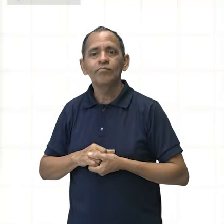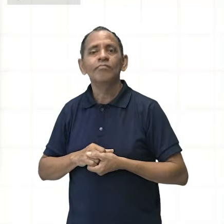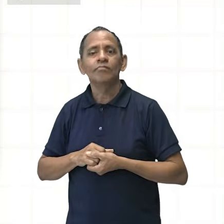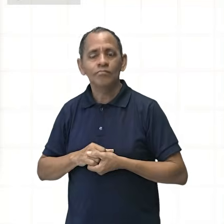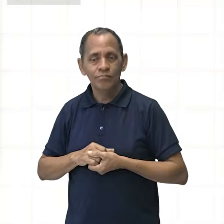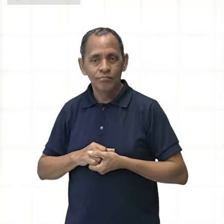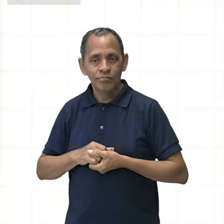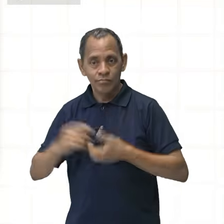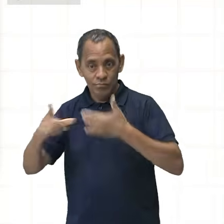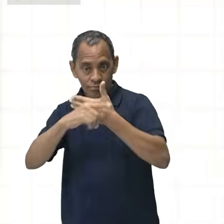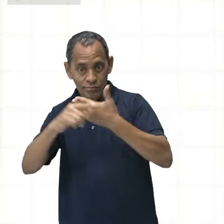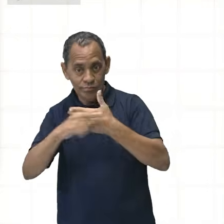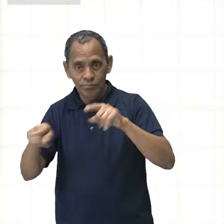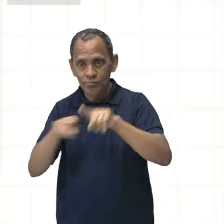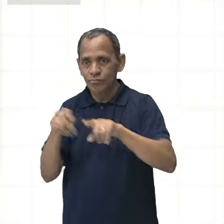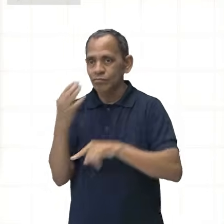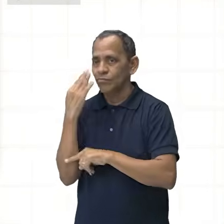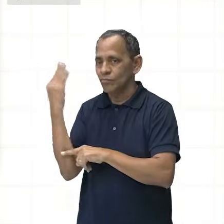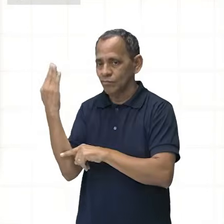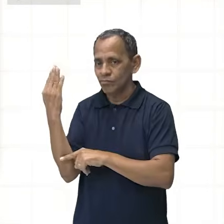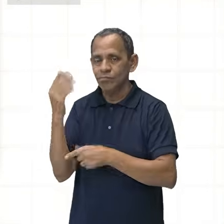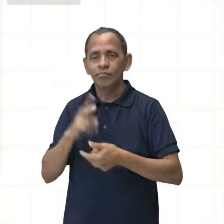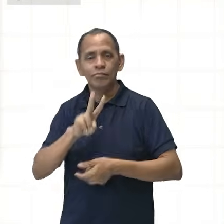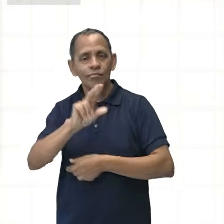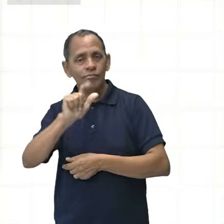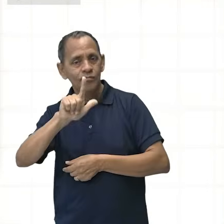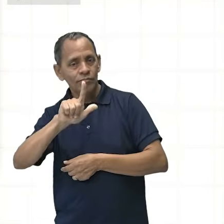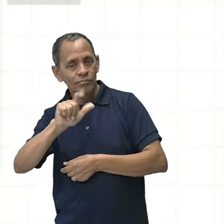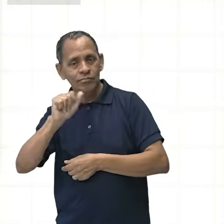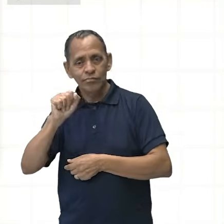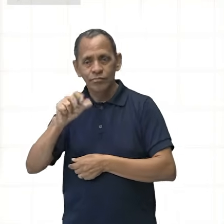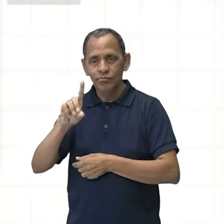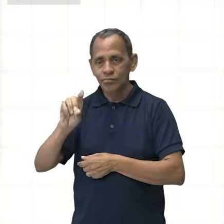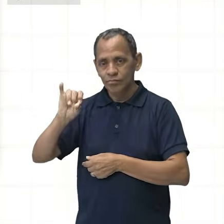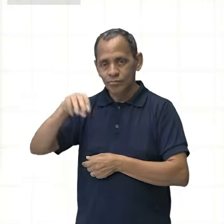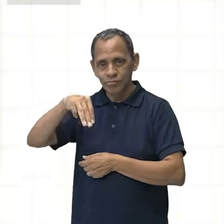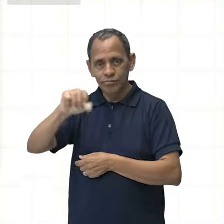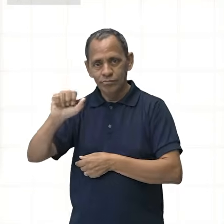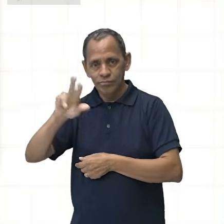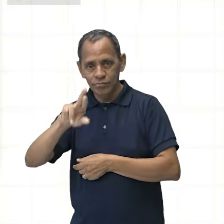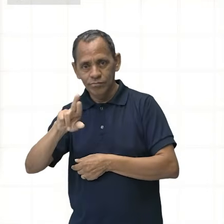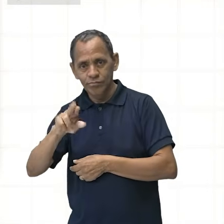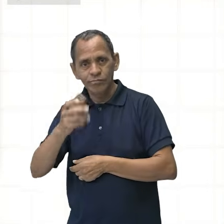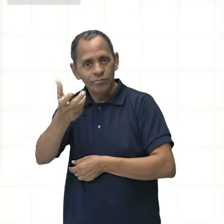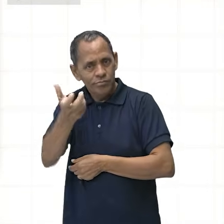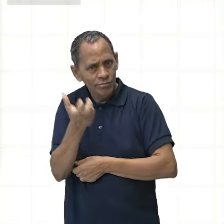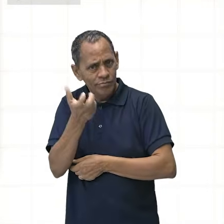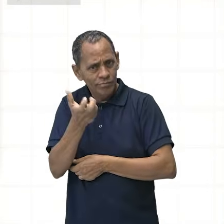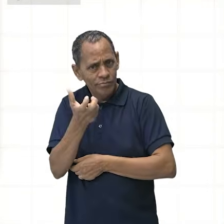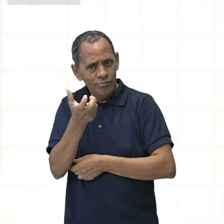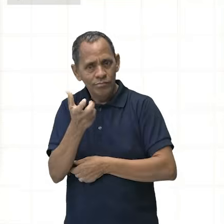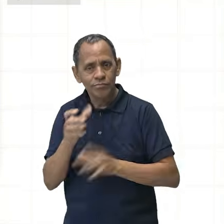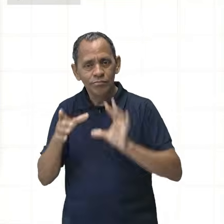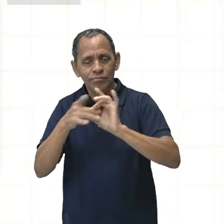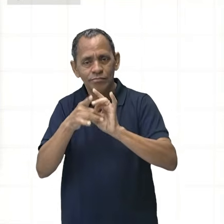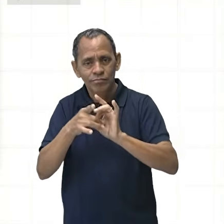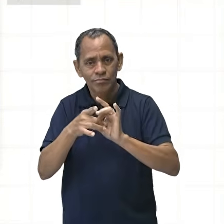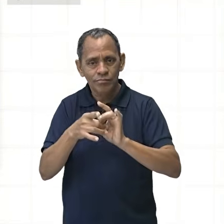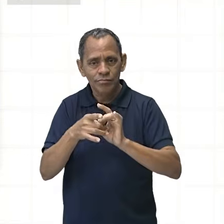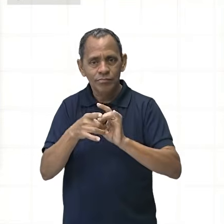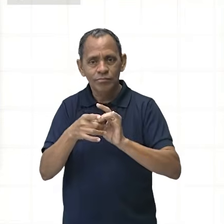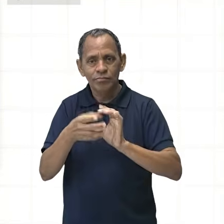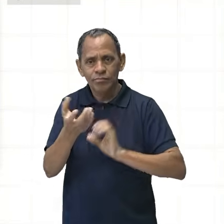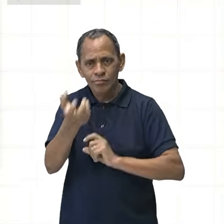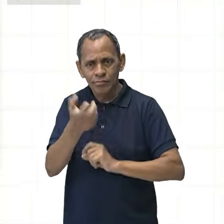trouxe para vocês um cartaz de propaganda da autonomia de autoria de Vladimir, em que ele fala o